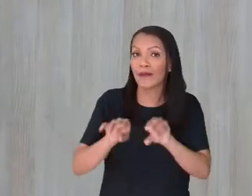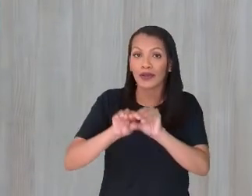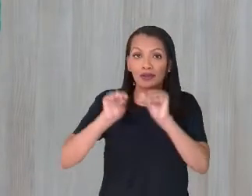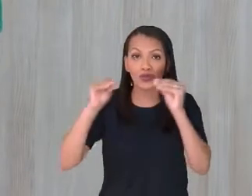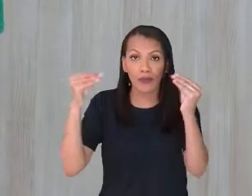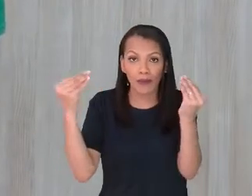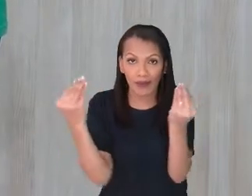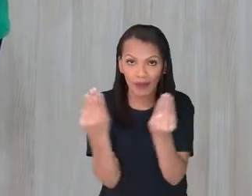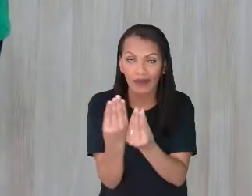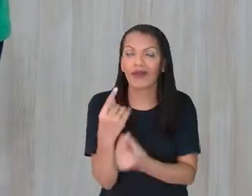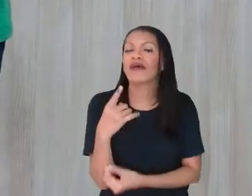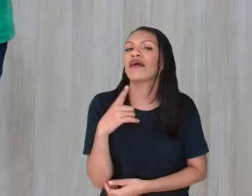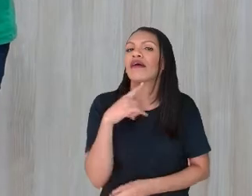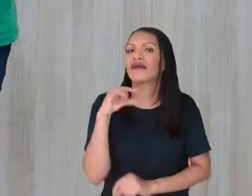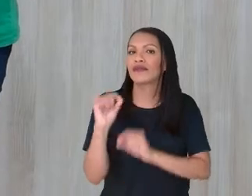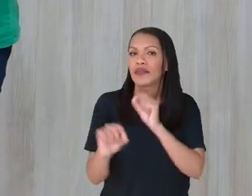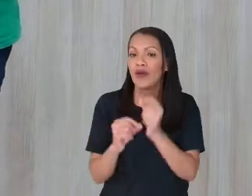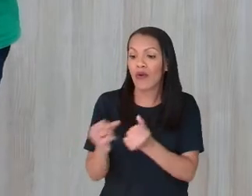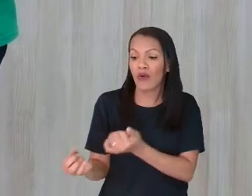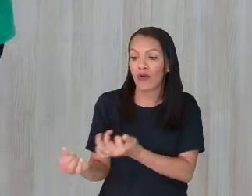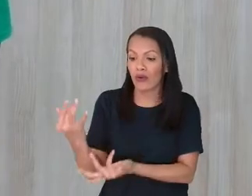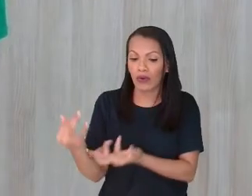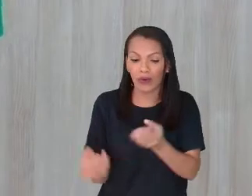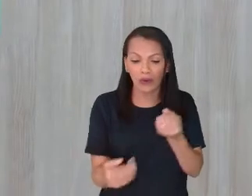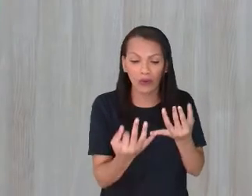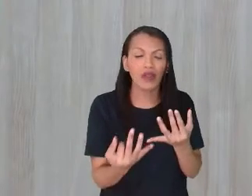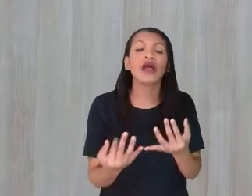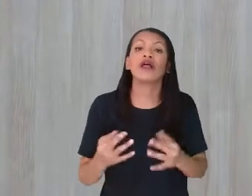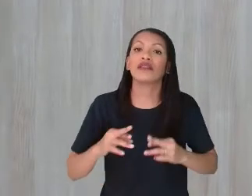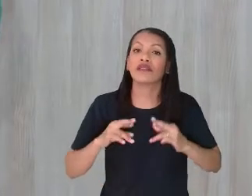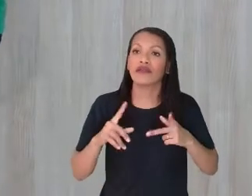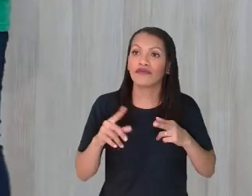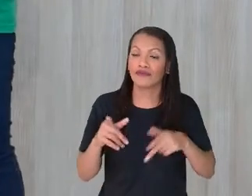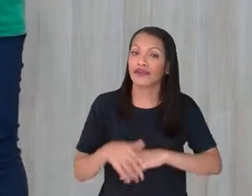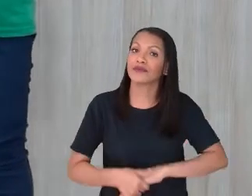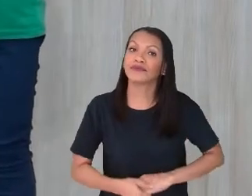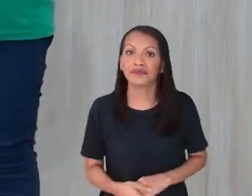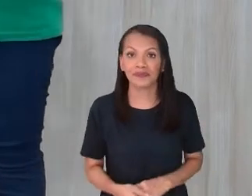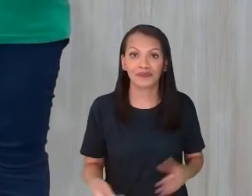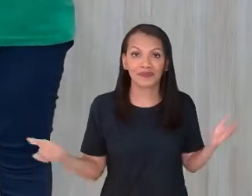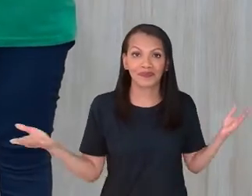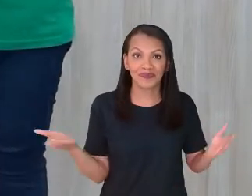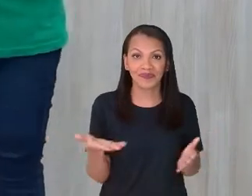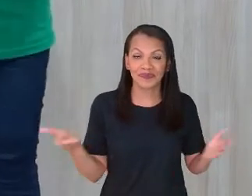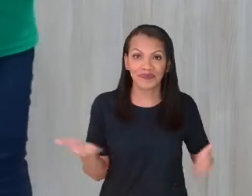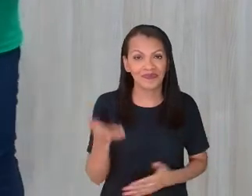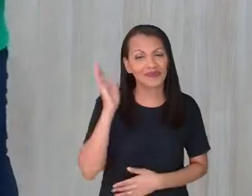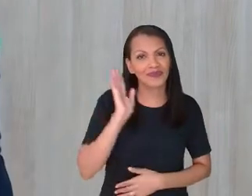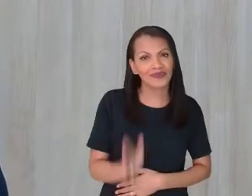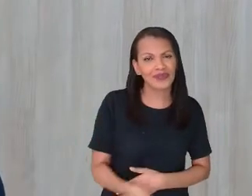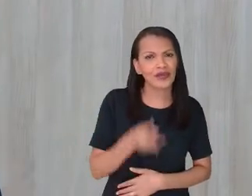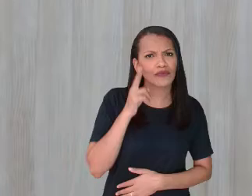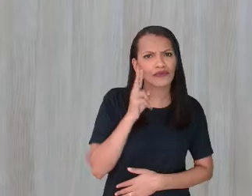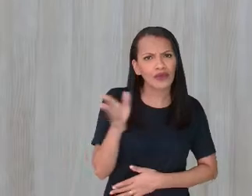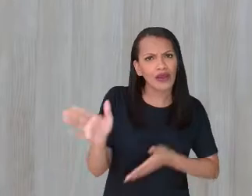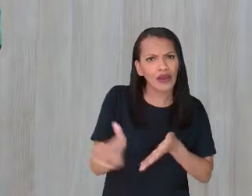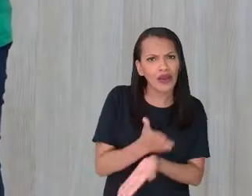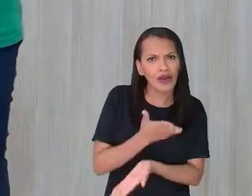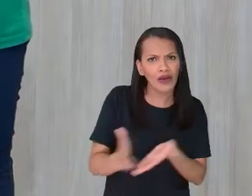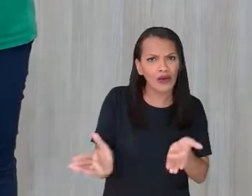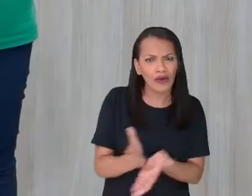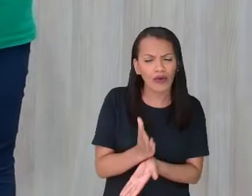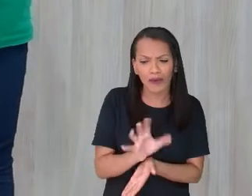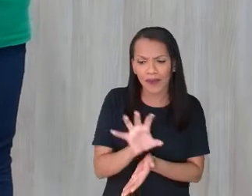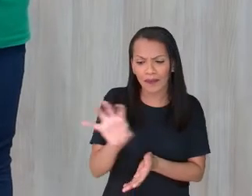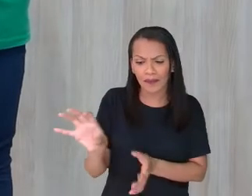têm o ponto de ebulição diferente. Vamos continuar. Agora, né, que a gente já viu algumas separações